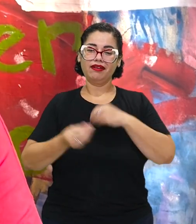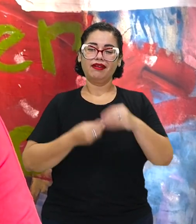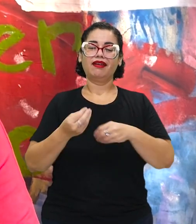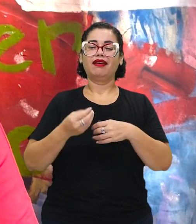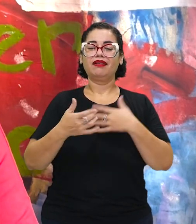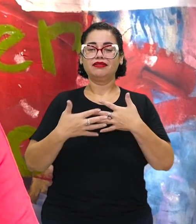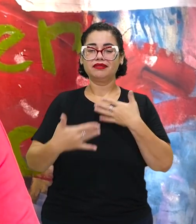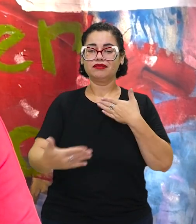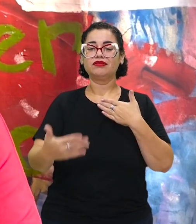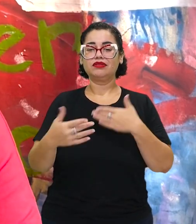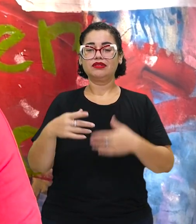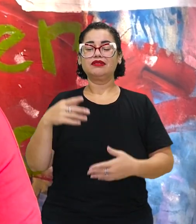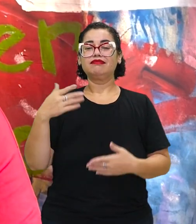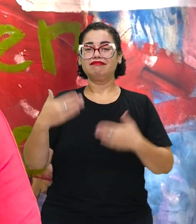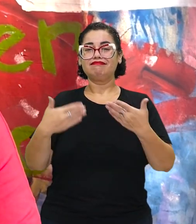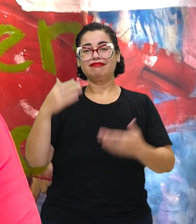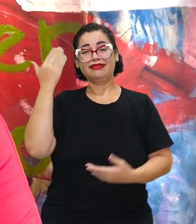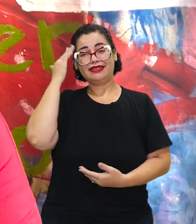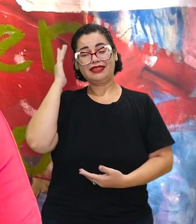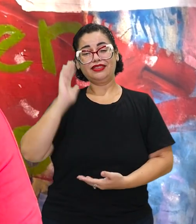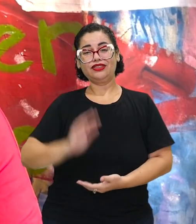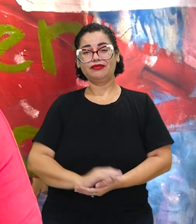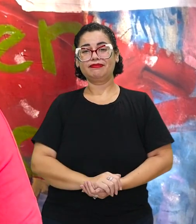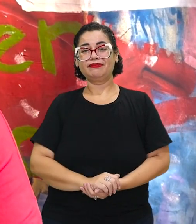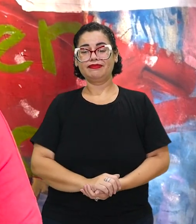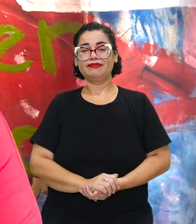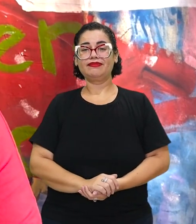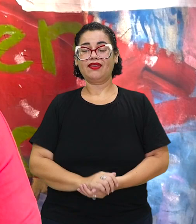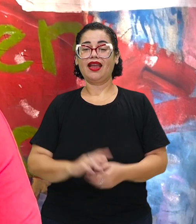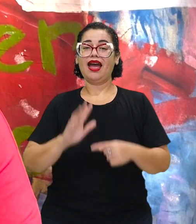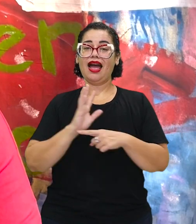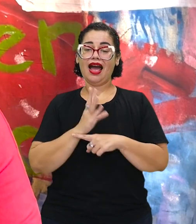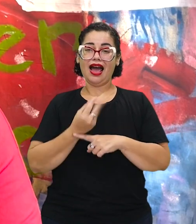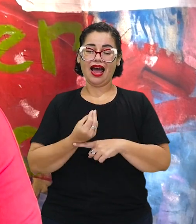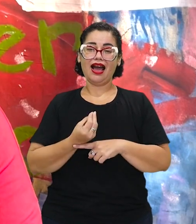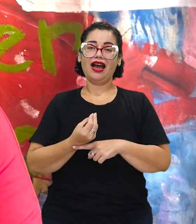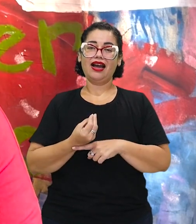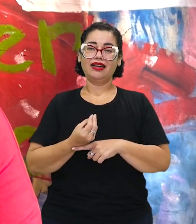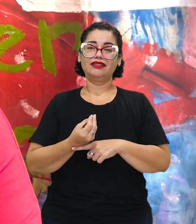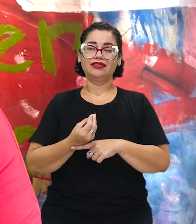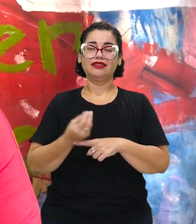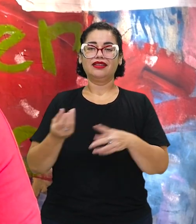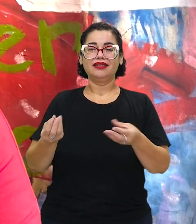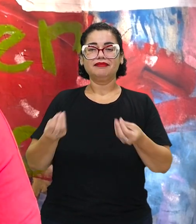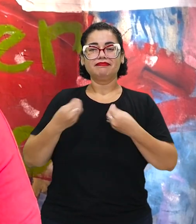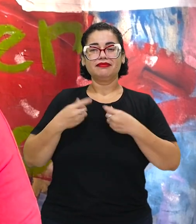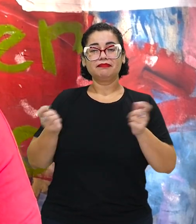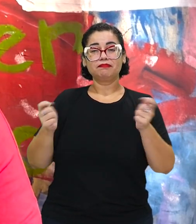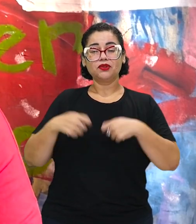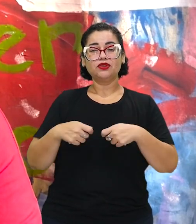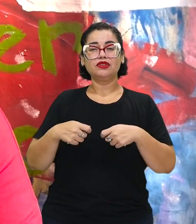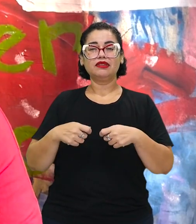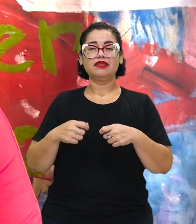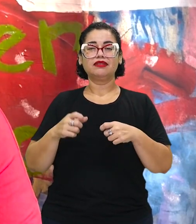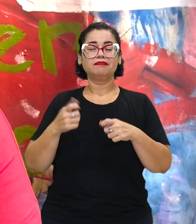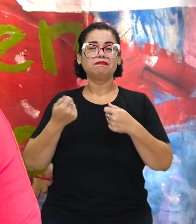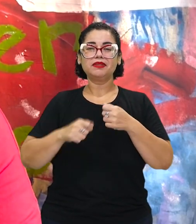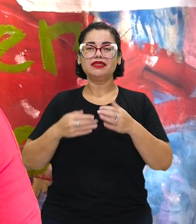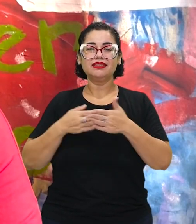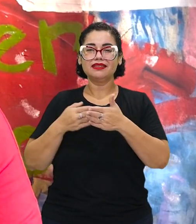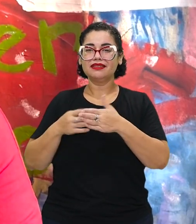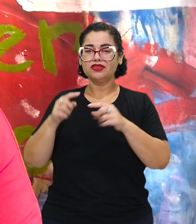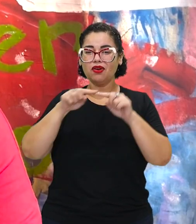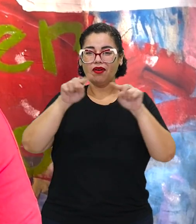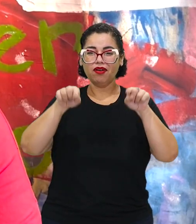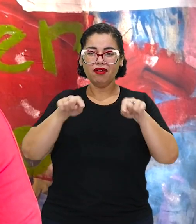da linha, de não sair dos limites. E a arte nos possibilita sair dos limites. É